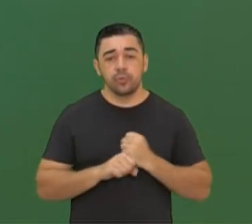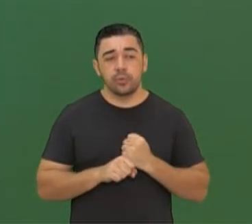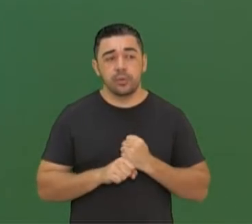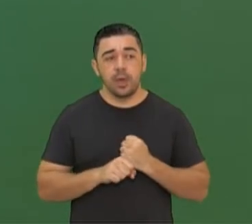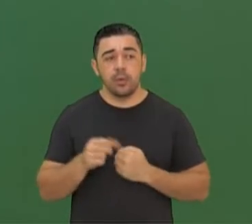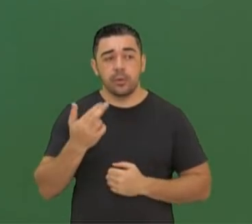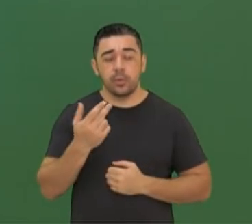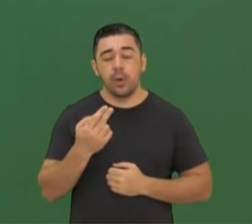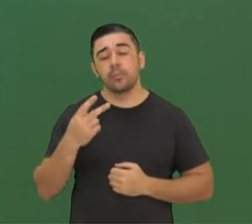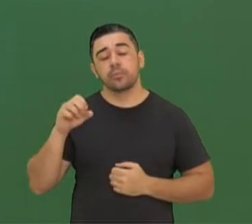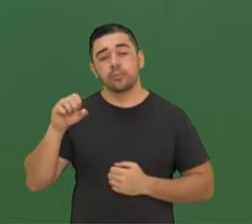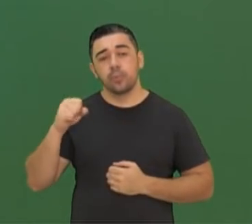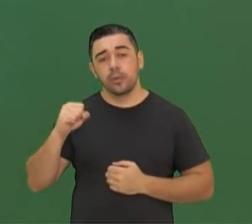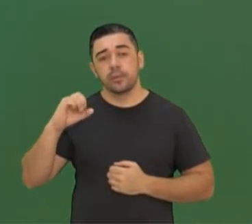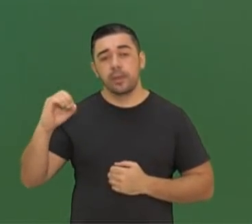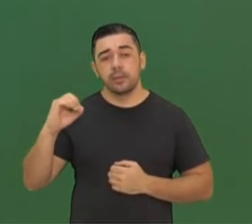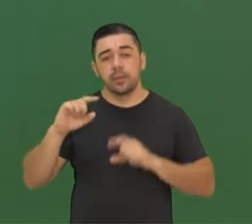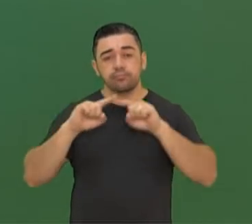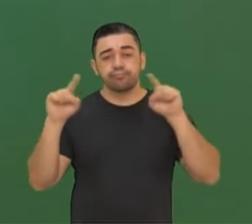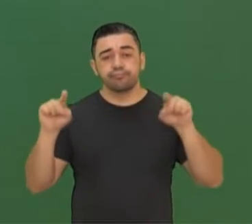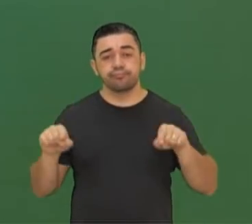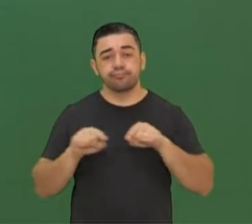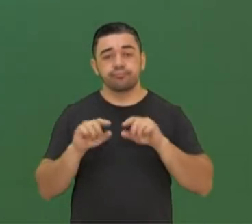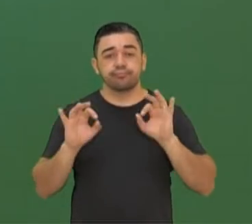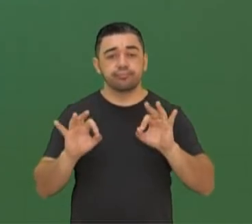dar os 80 funcionários.